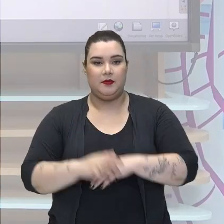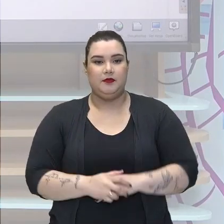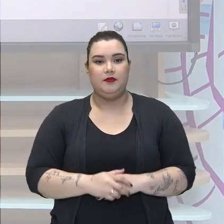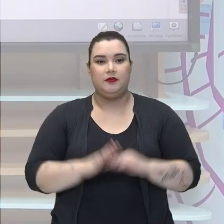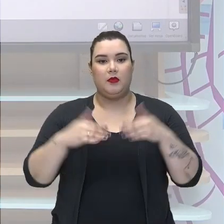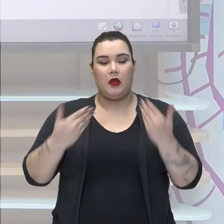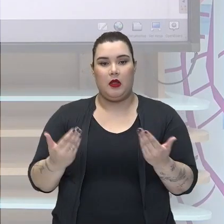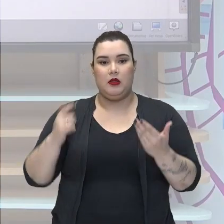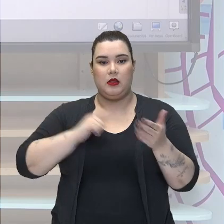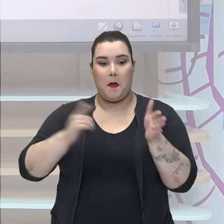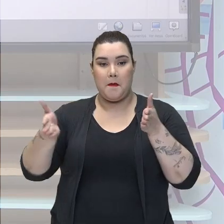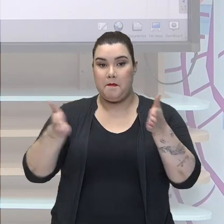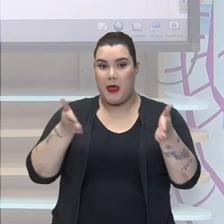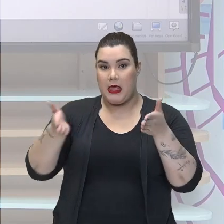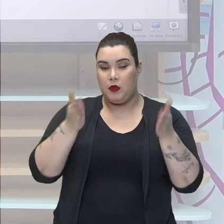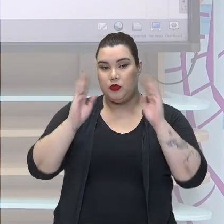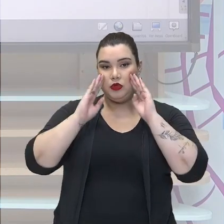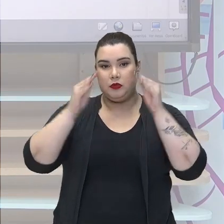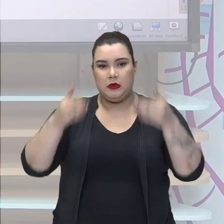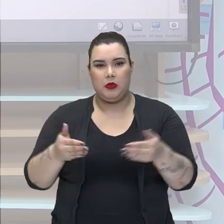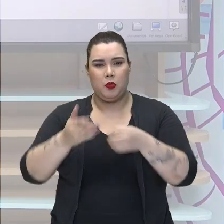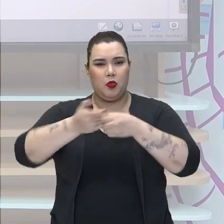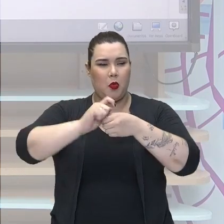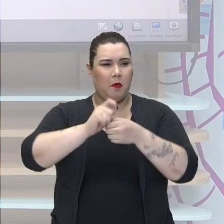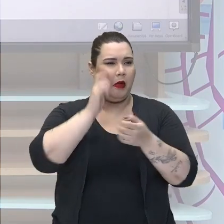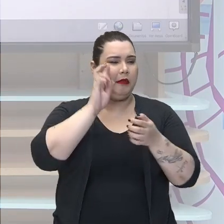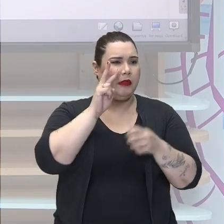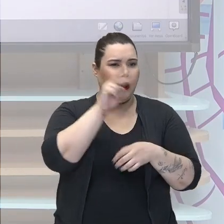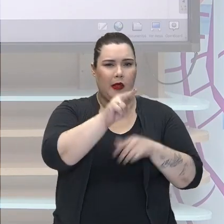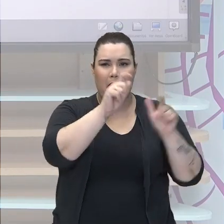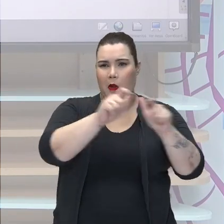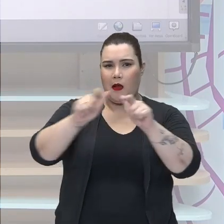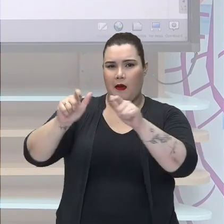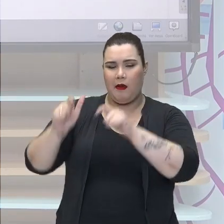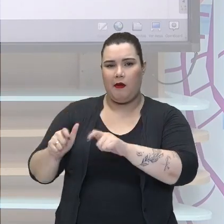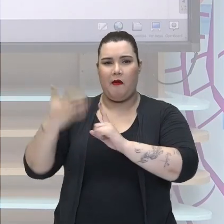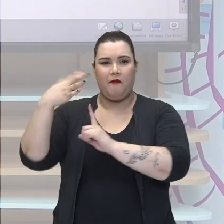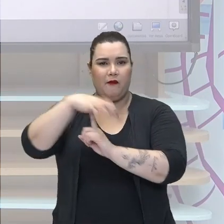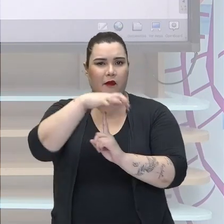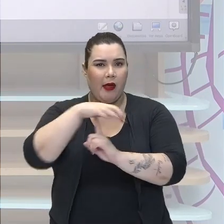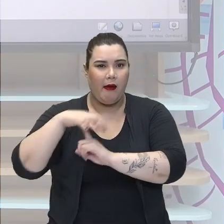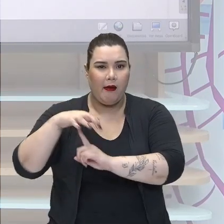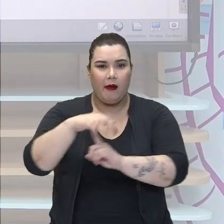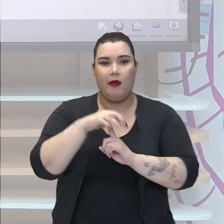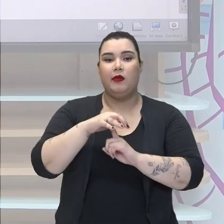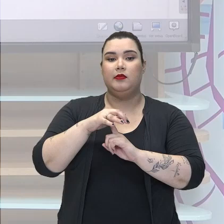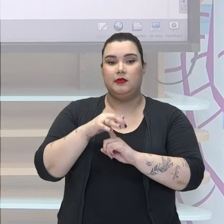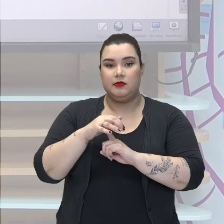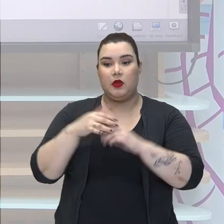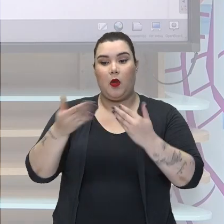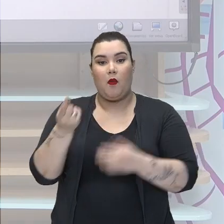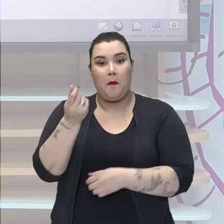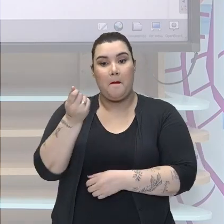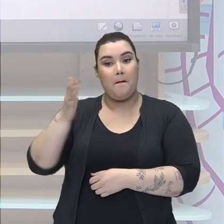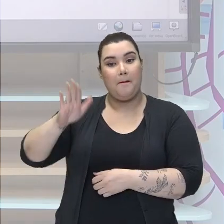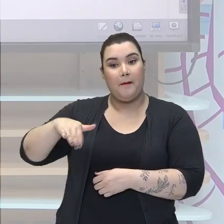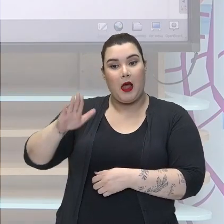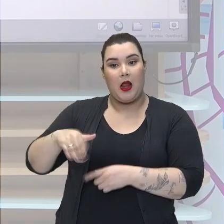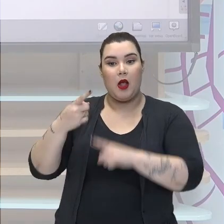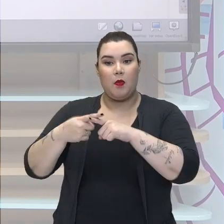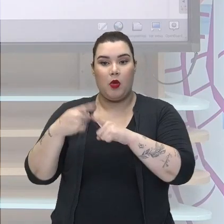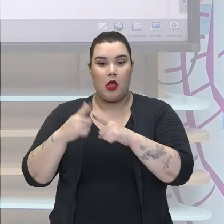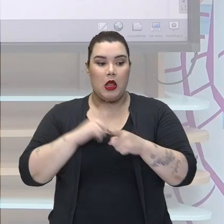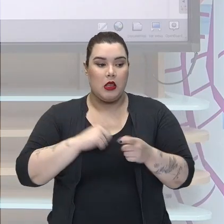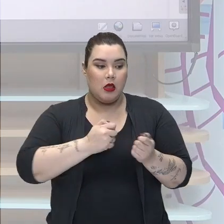gente tem a safra do Tucumã. Você encontra Tucumã em todos os lugares, nas feiras, por exemplo, e o quilo está bem baratinho, porque tem muito,